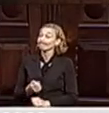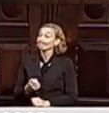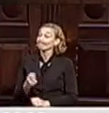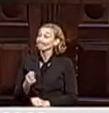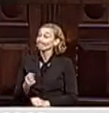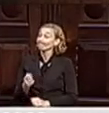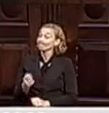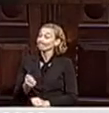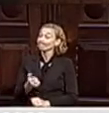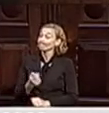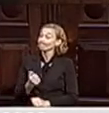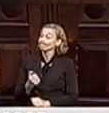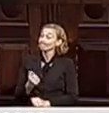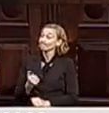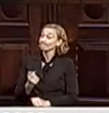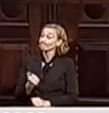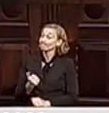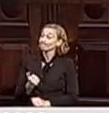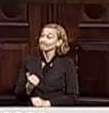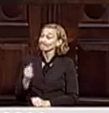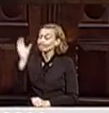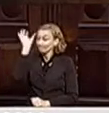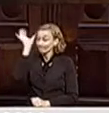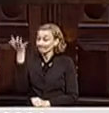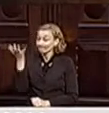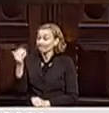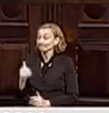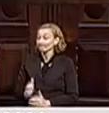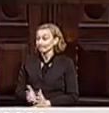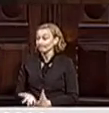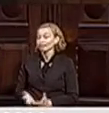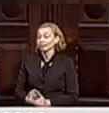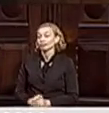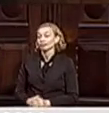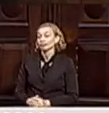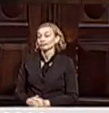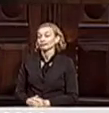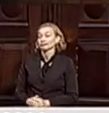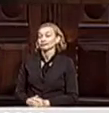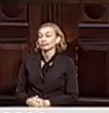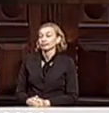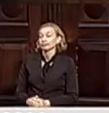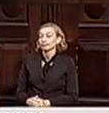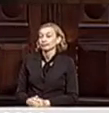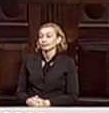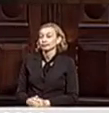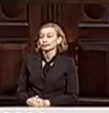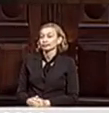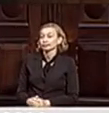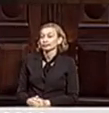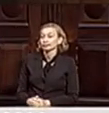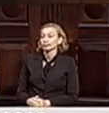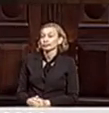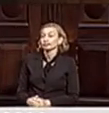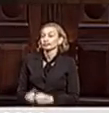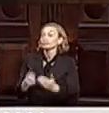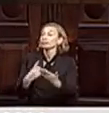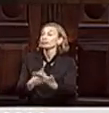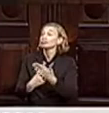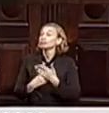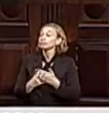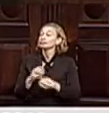as decisões do Supremo Tribunal Federal, que deveria ser o guardião da